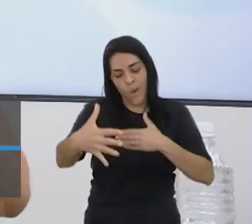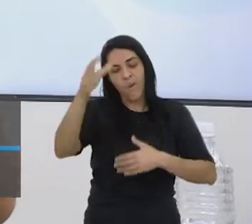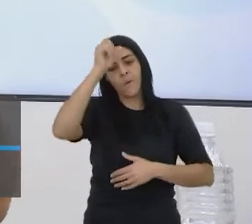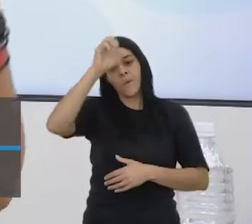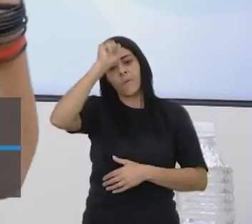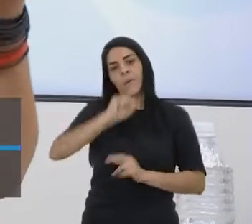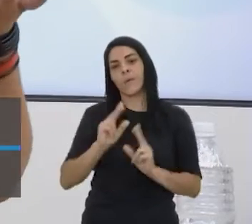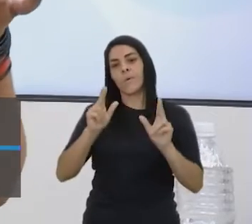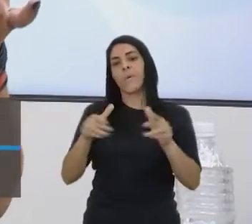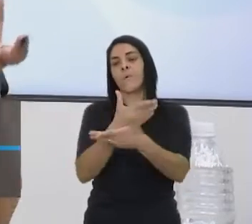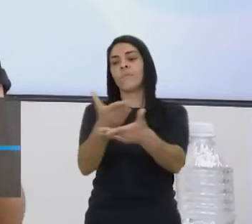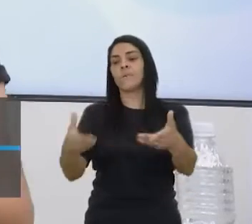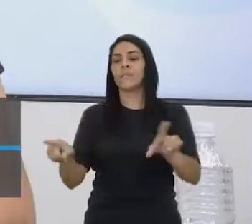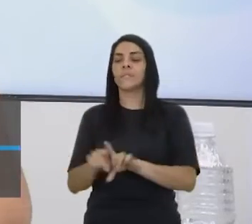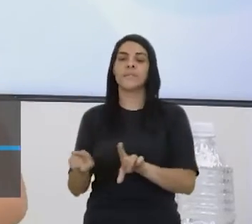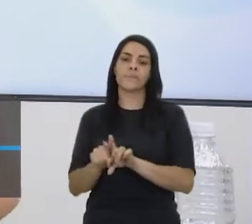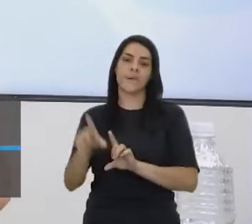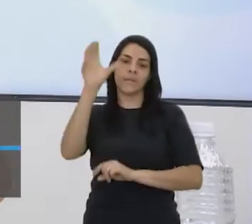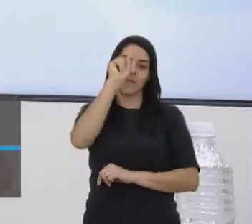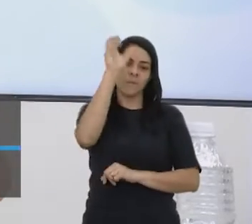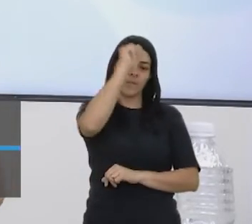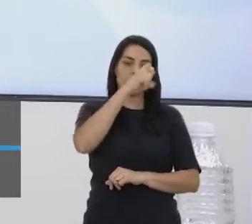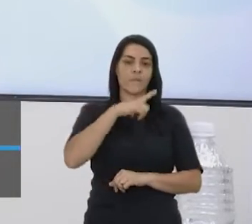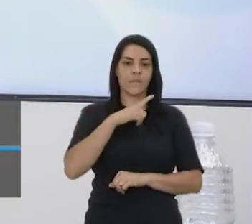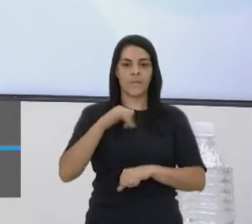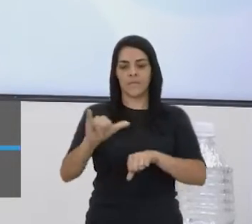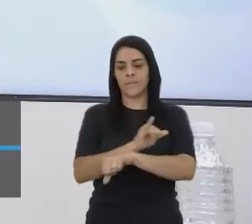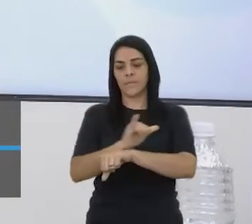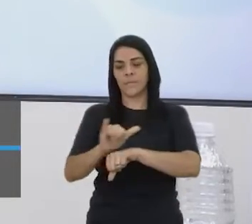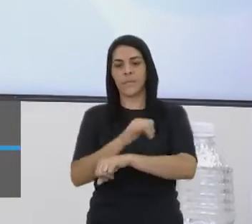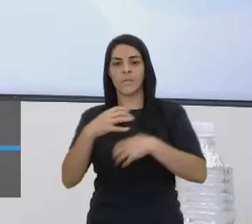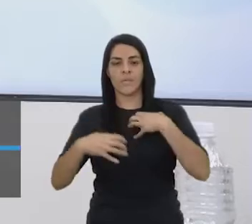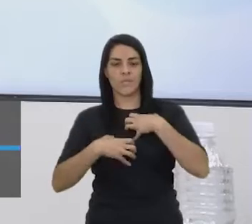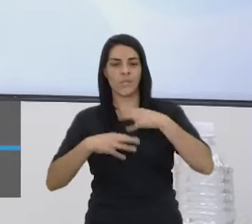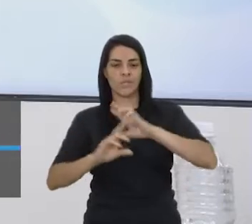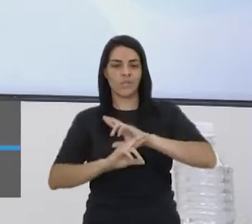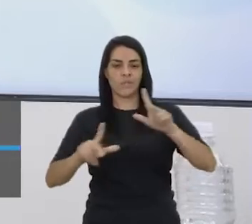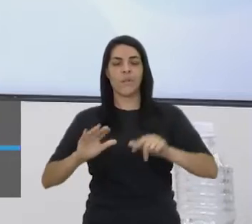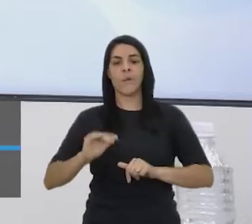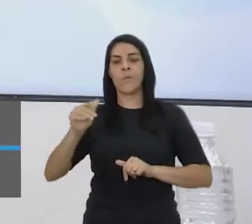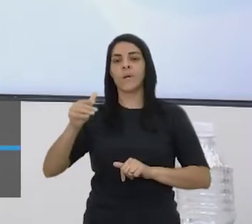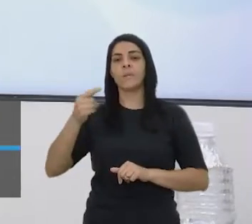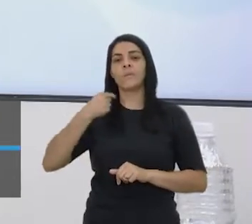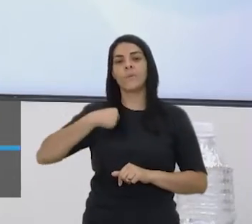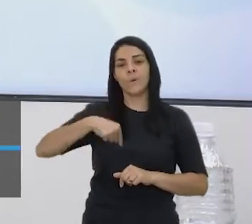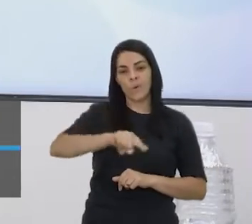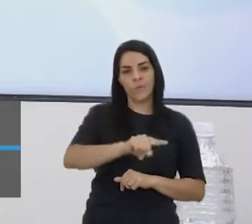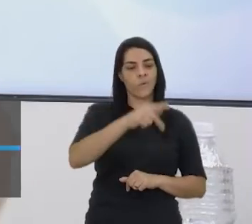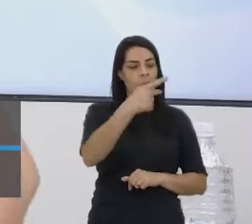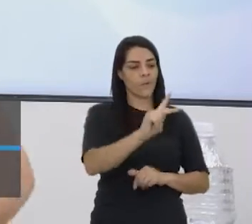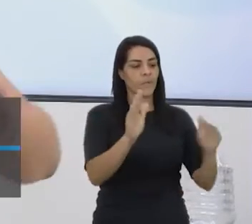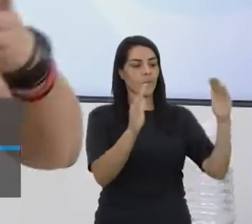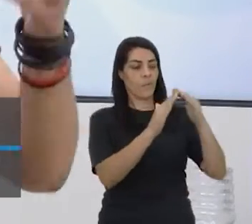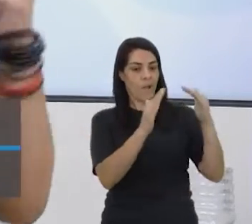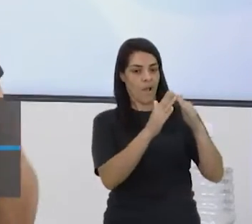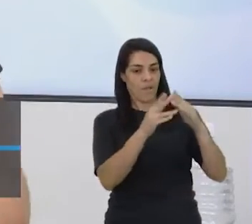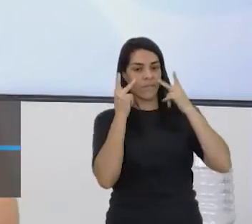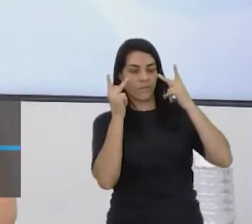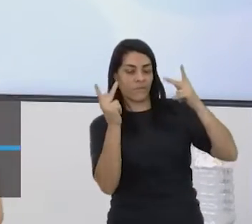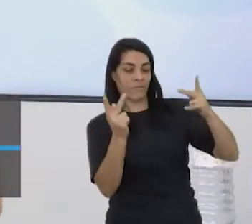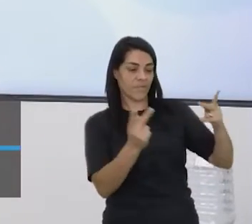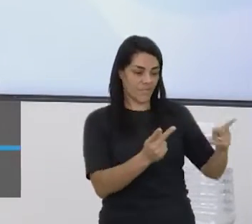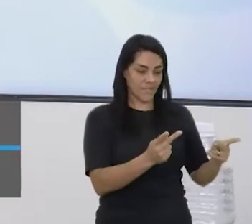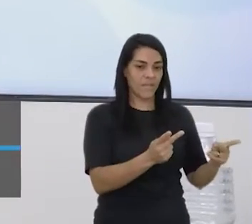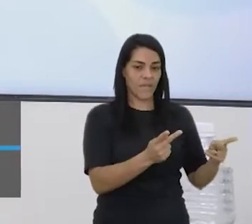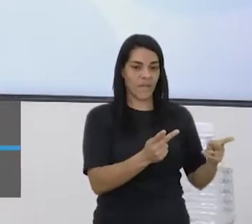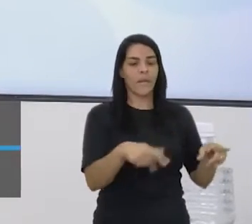existem outras regras e outras normas que quando eu vou na sua casa te visitar por sinal me convida para um café quando eu vou na